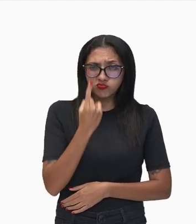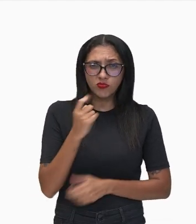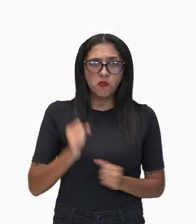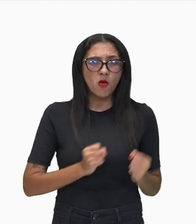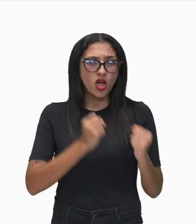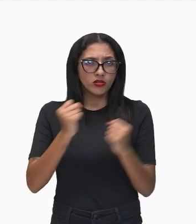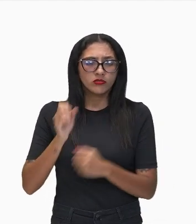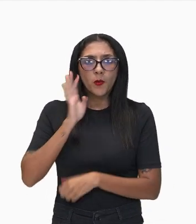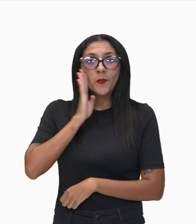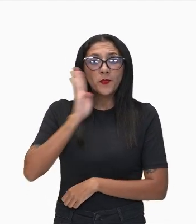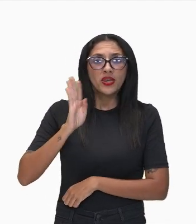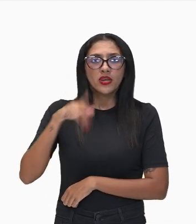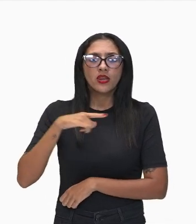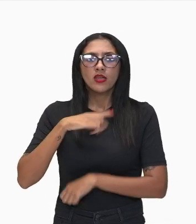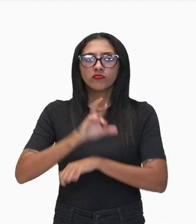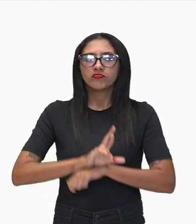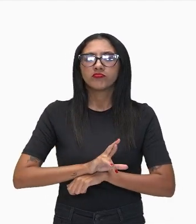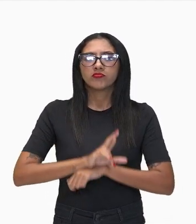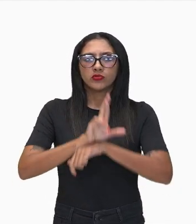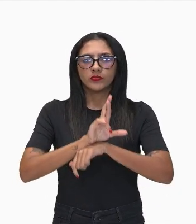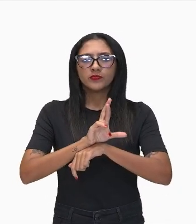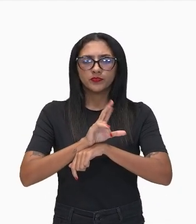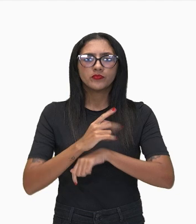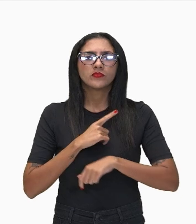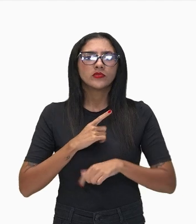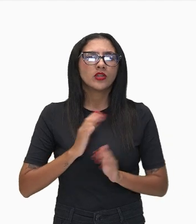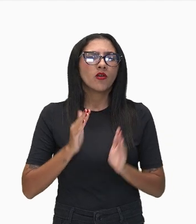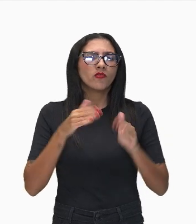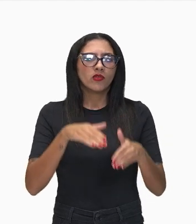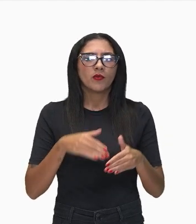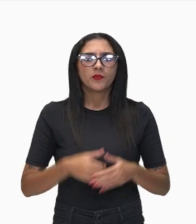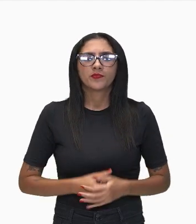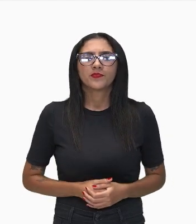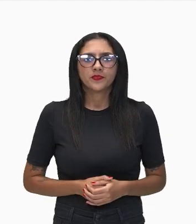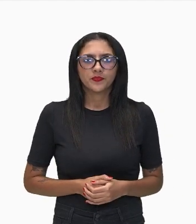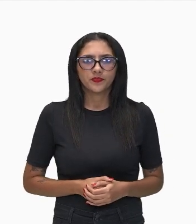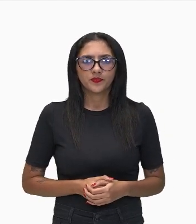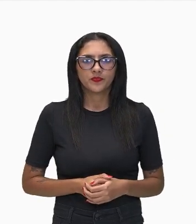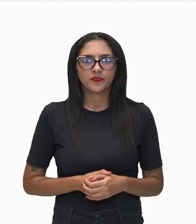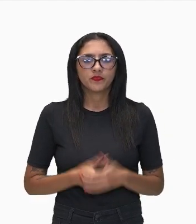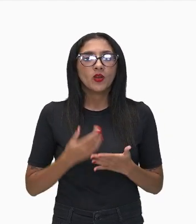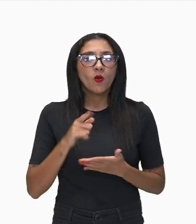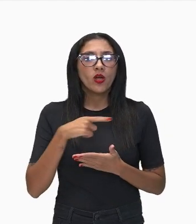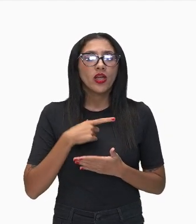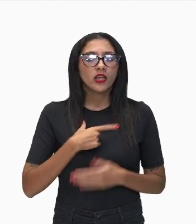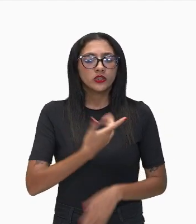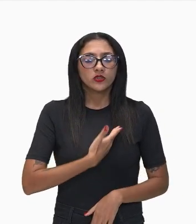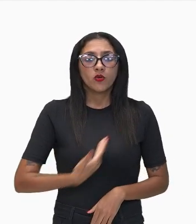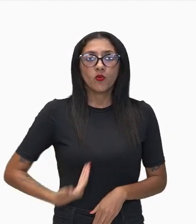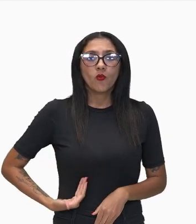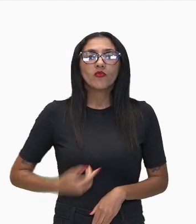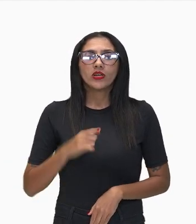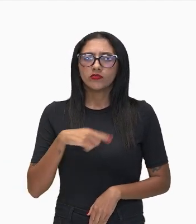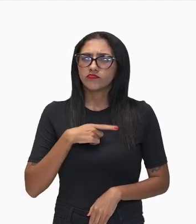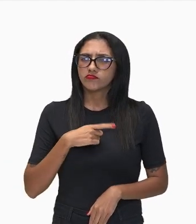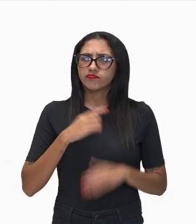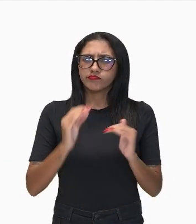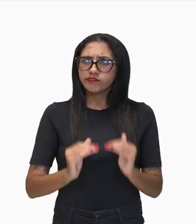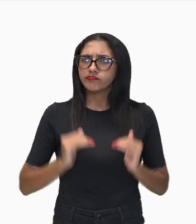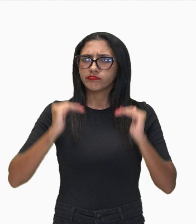que está centralizado aí, né, no governo central. Então, o governo central, ele é